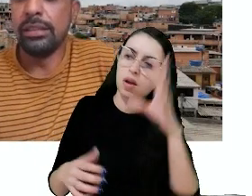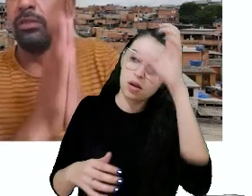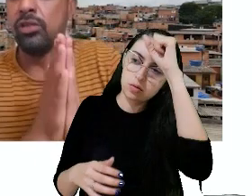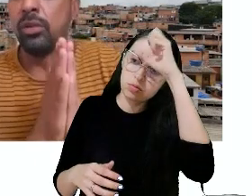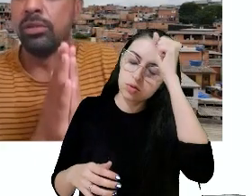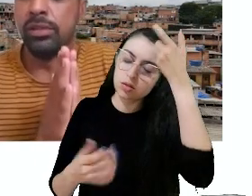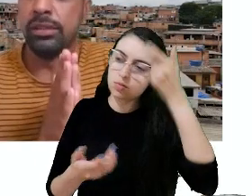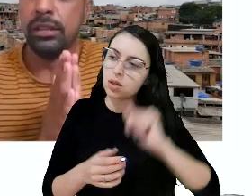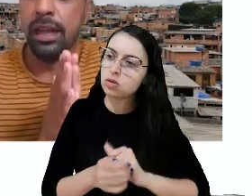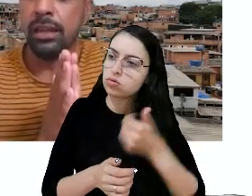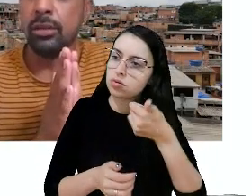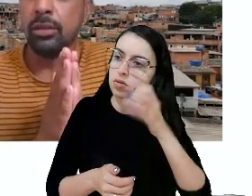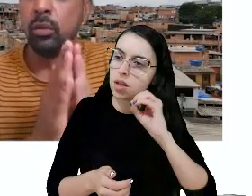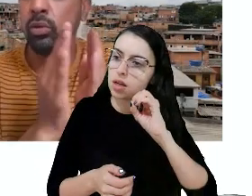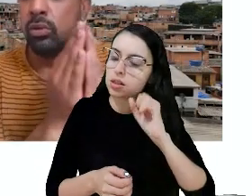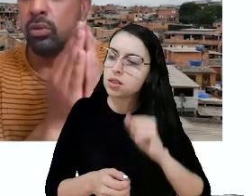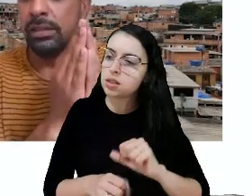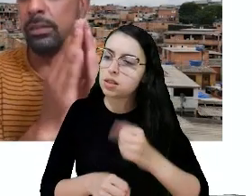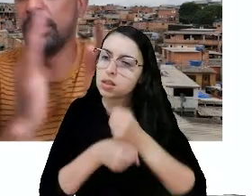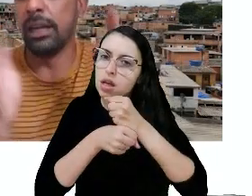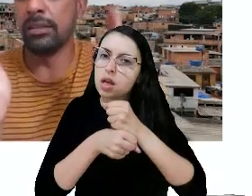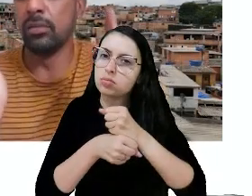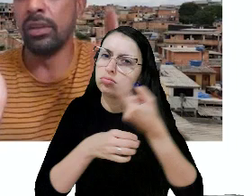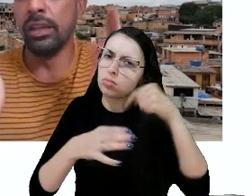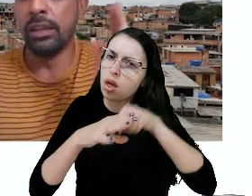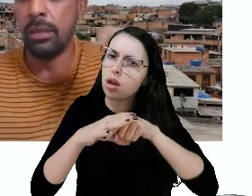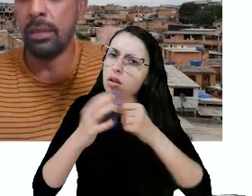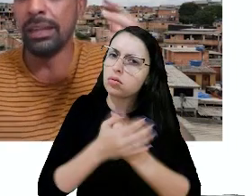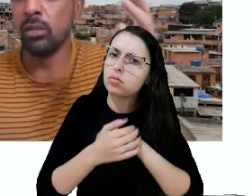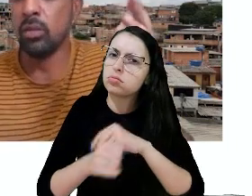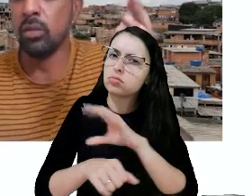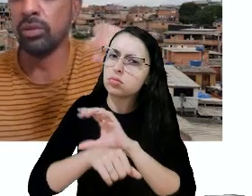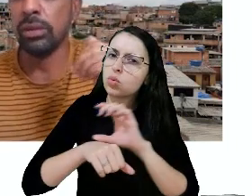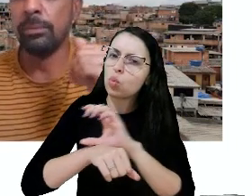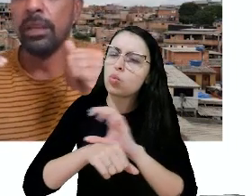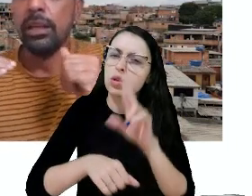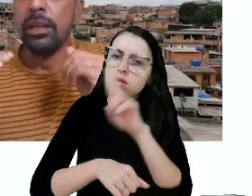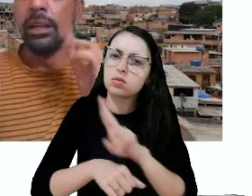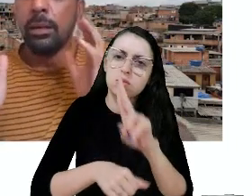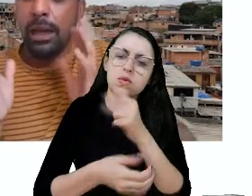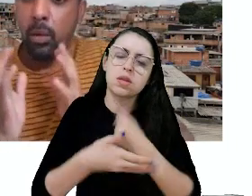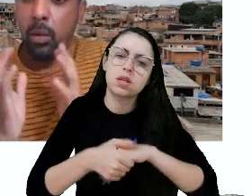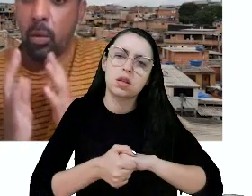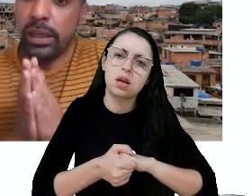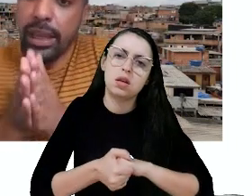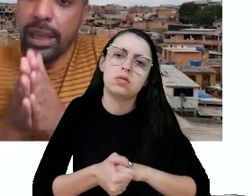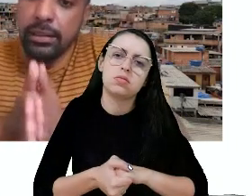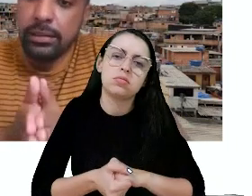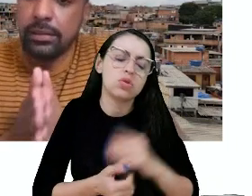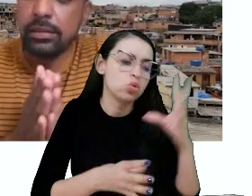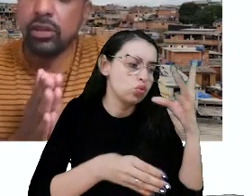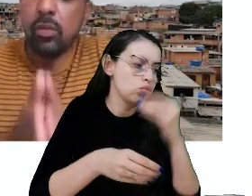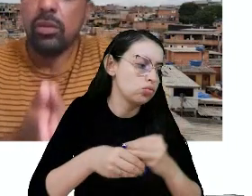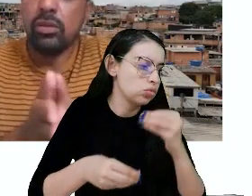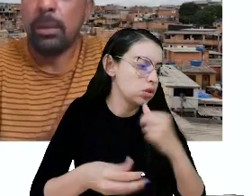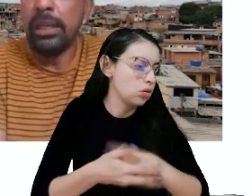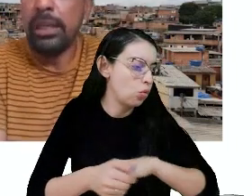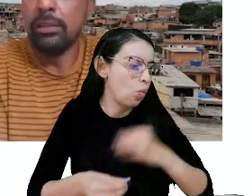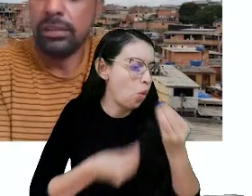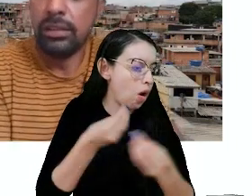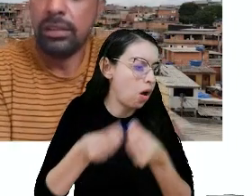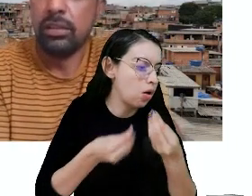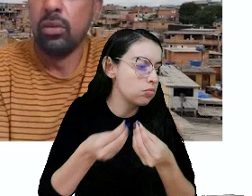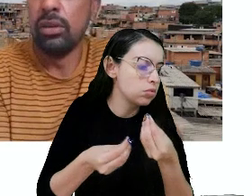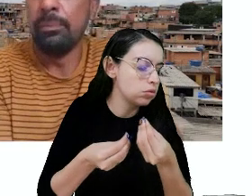e disseminamos dentro de uma universidade, com todos esses pilares que eu falei aqui, mais alguns, com cases de como